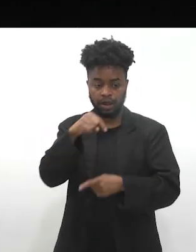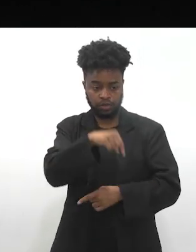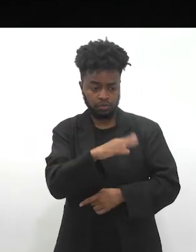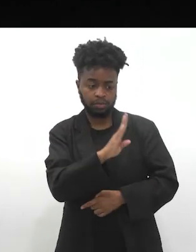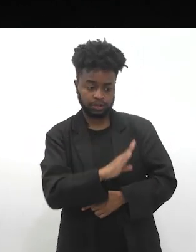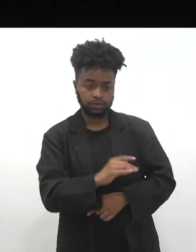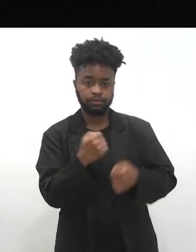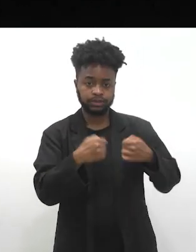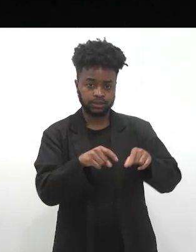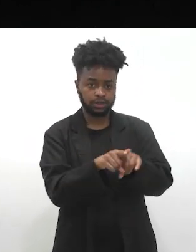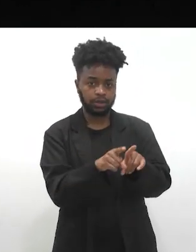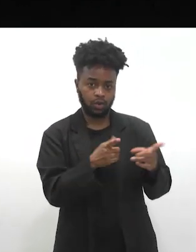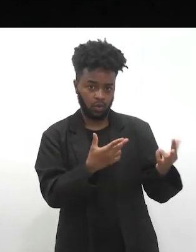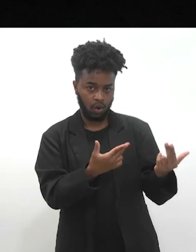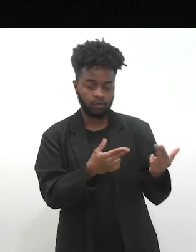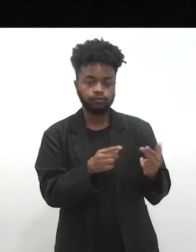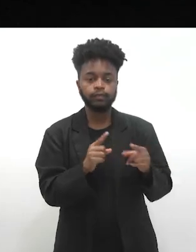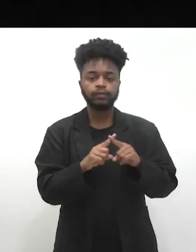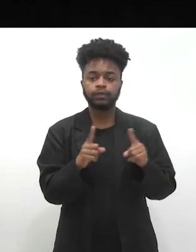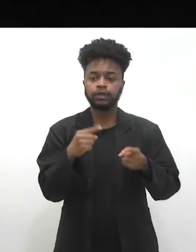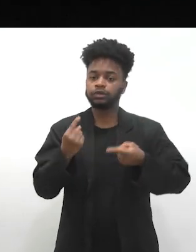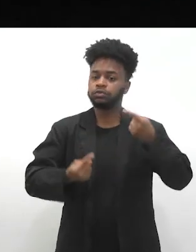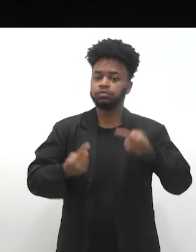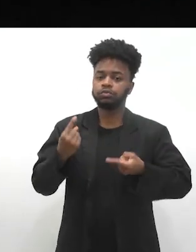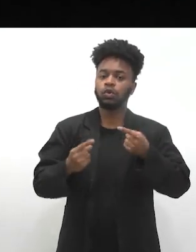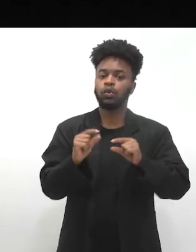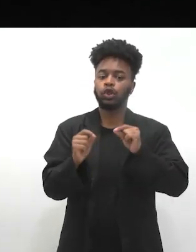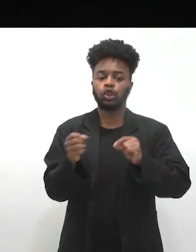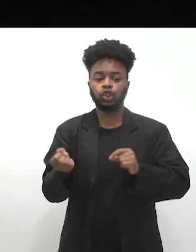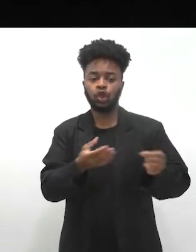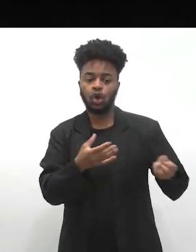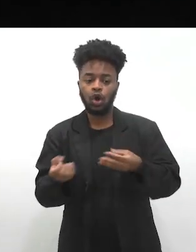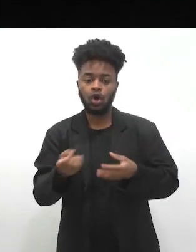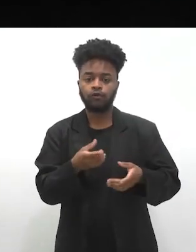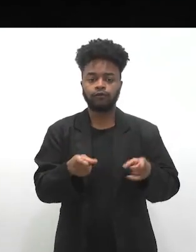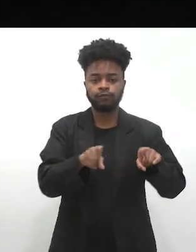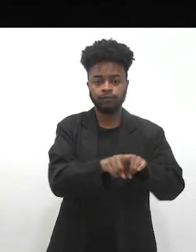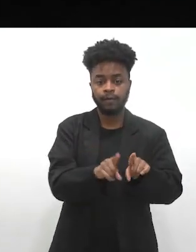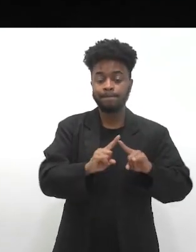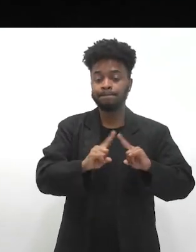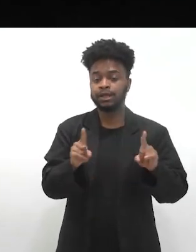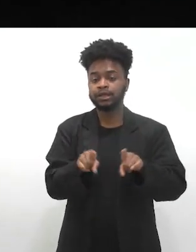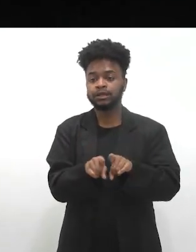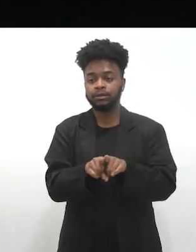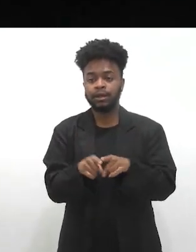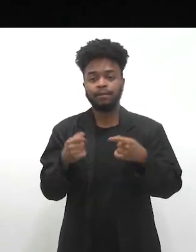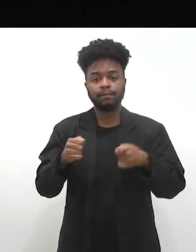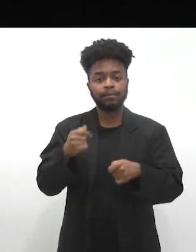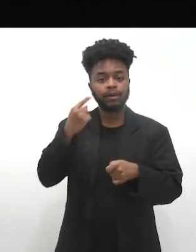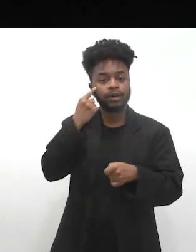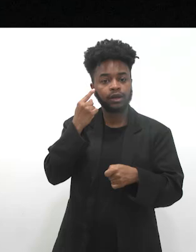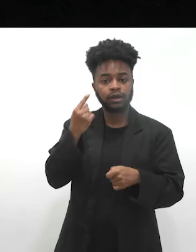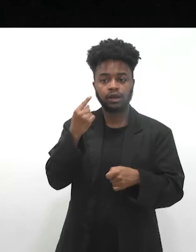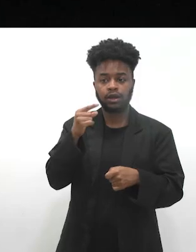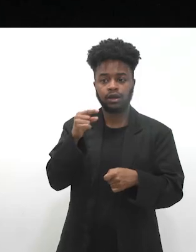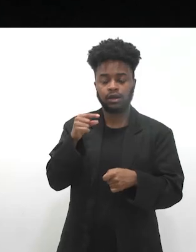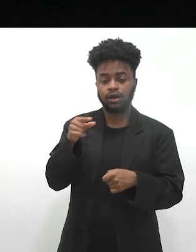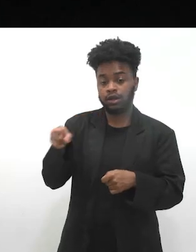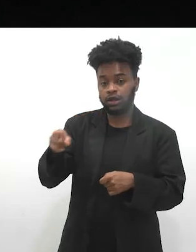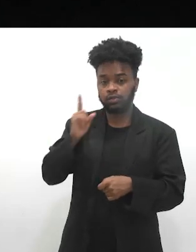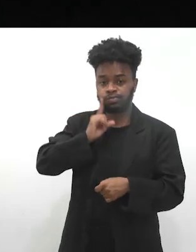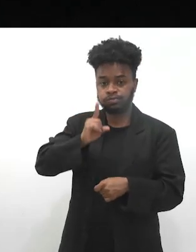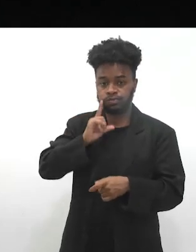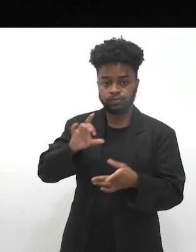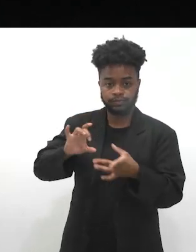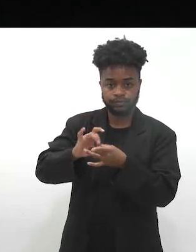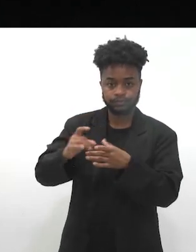o Brasil tem que fazer o seu também, e discutir, trazer novos parceiros, vir com novos parceiros, mas também pensar os Estados Unidos, que faz parte